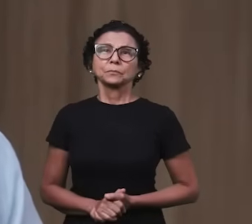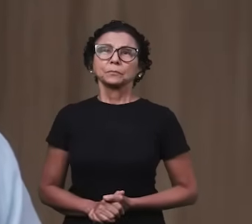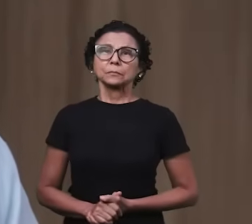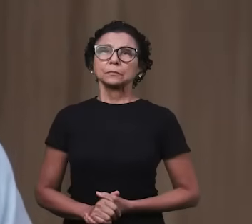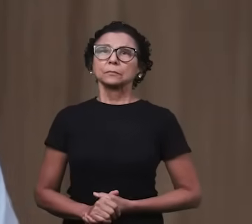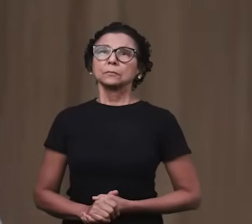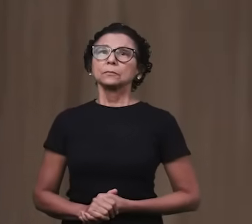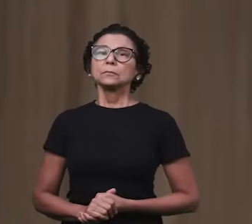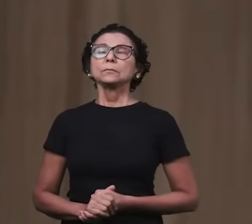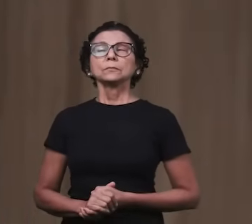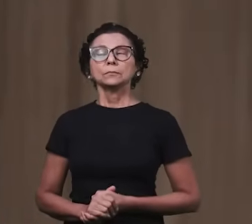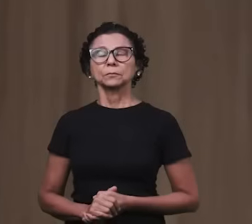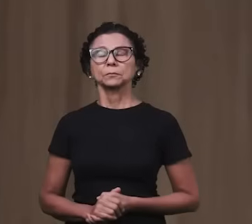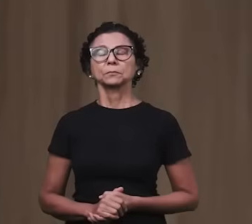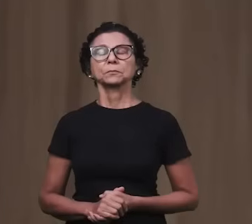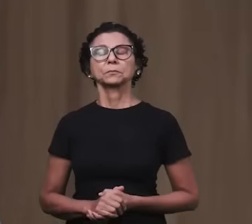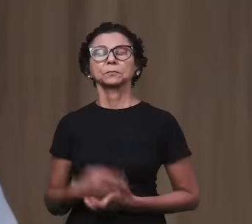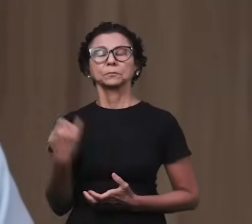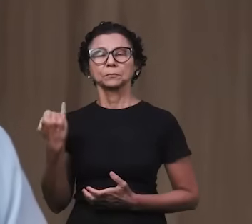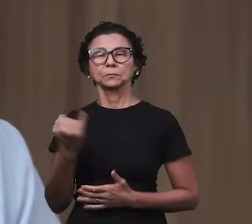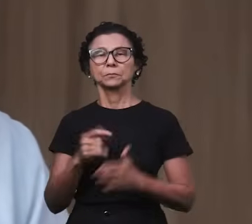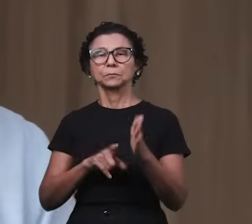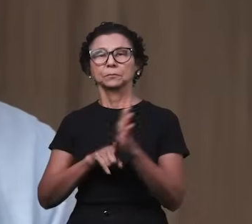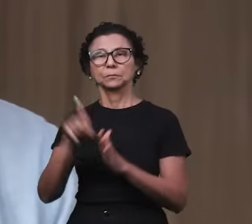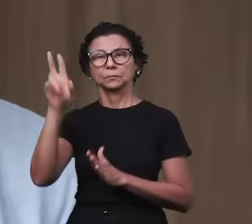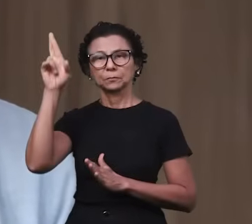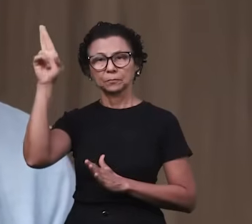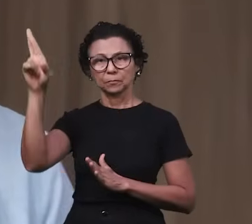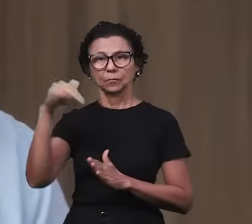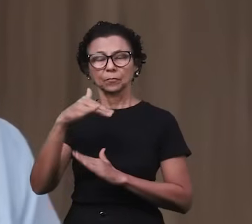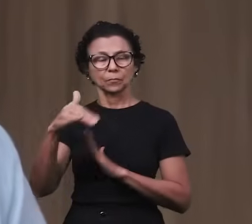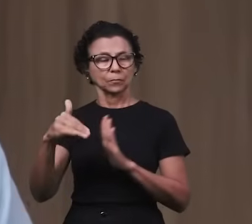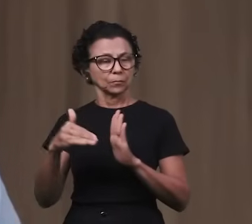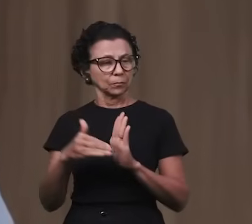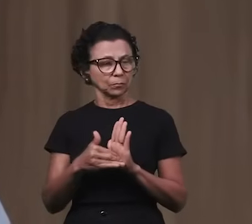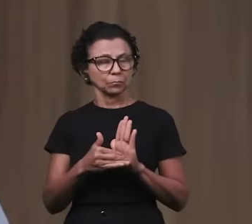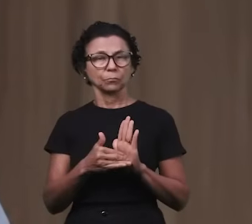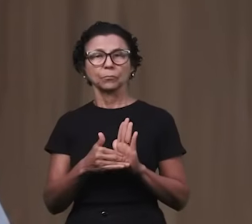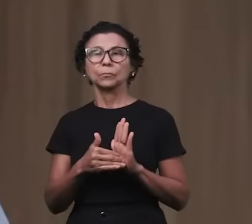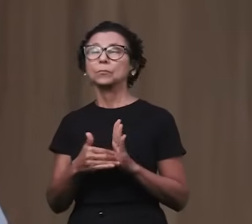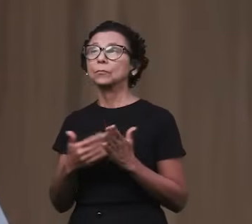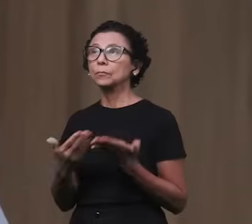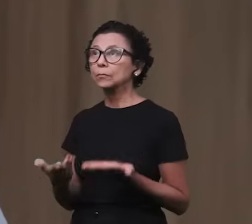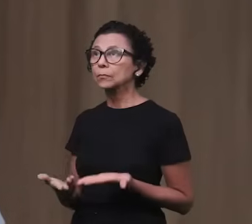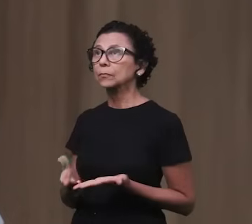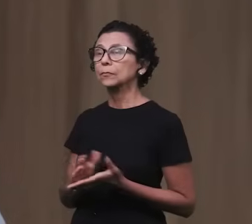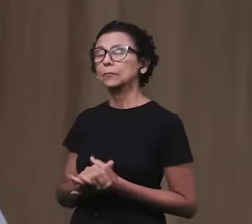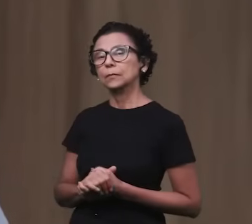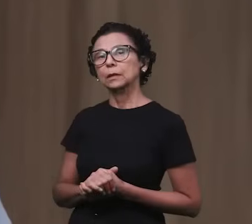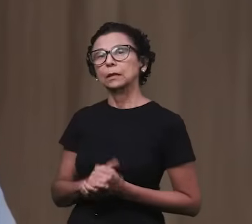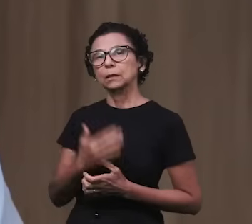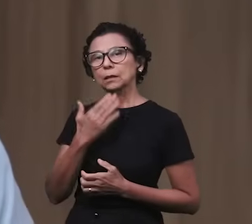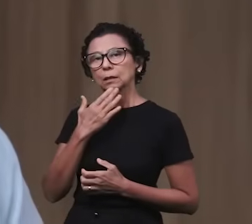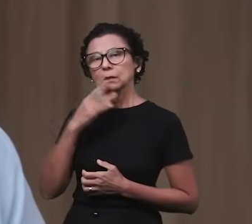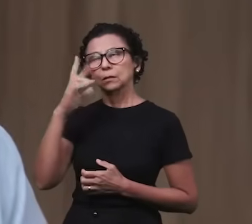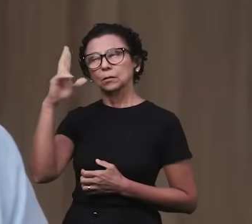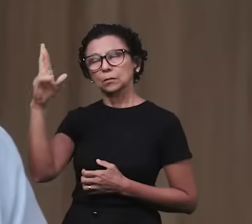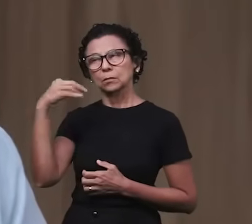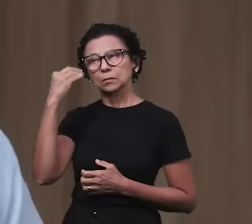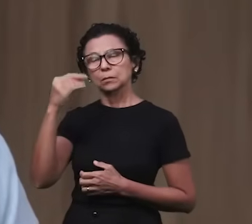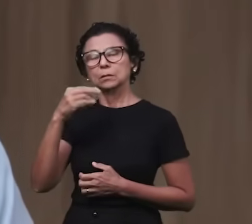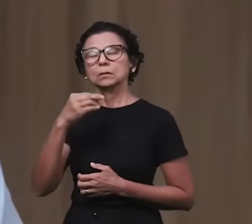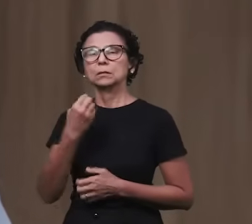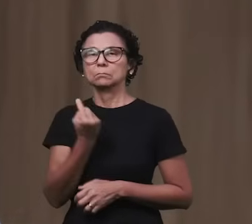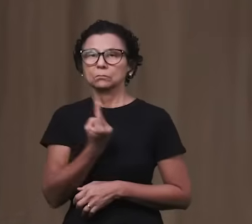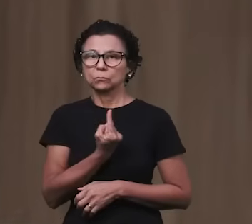nós buscarmos a Deus, colocarmos os nossos planos diante dele e buscarmos as nossas experiências individuais, porque